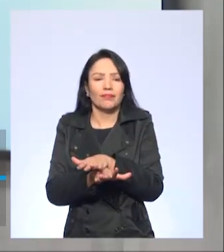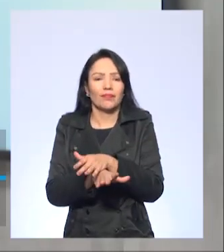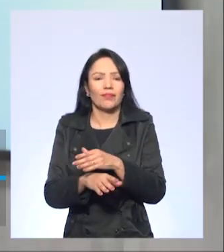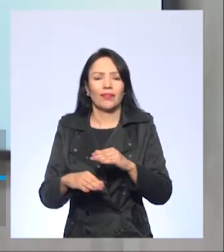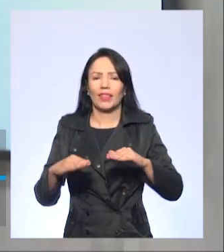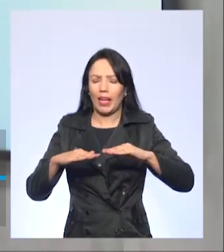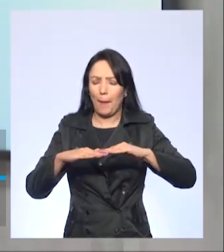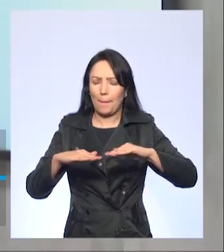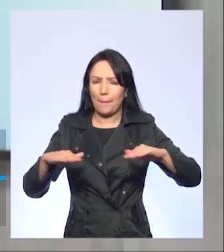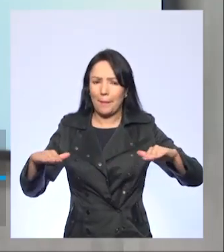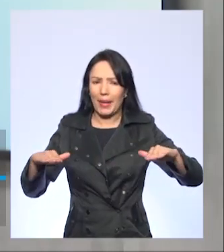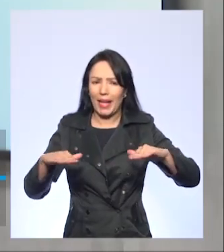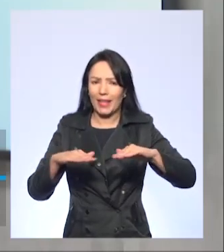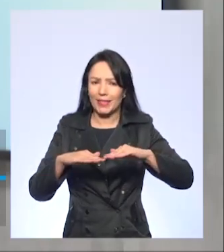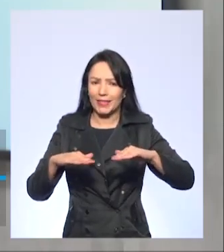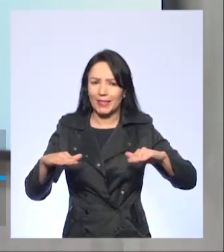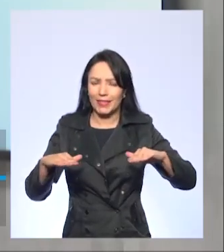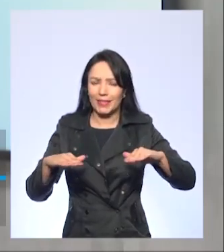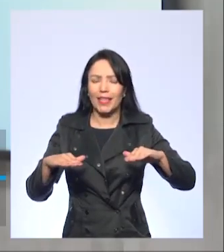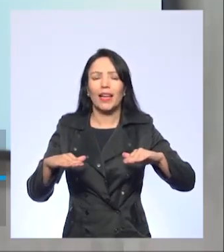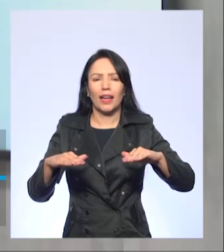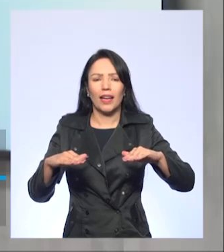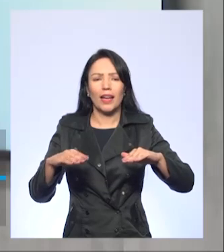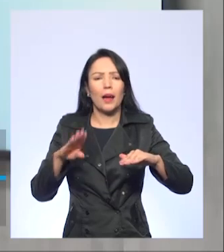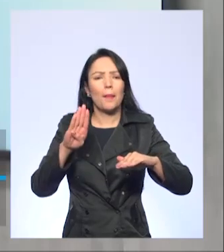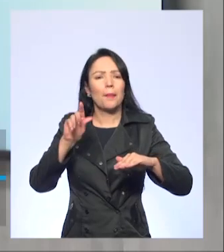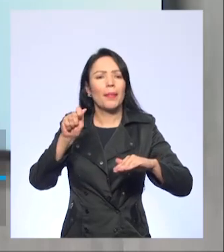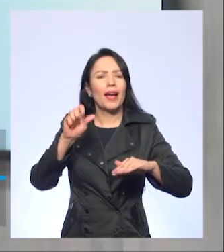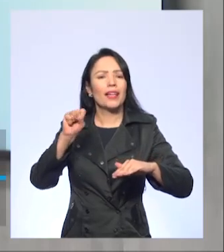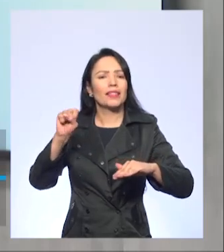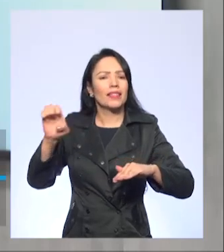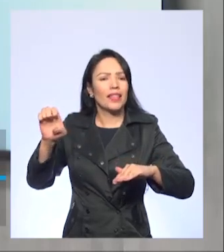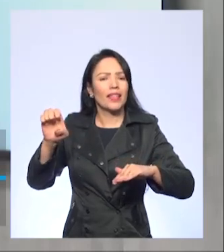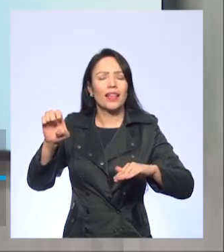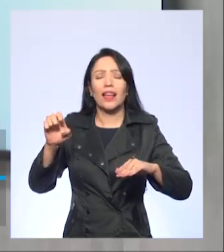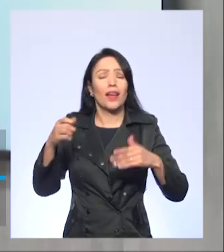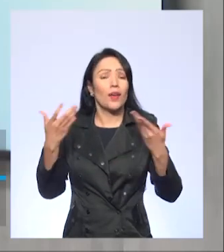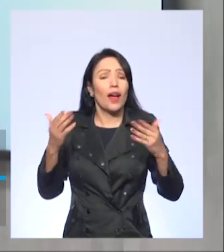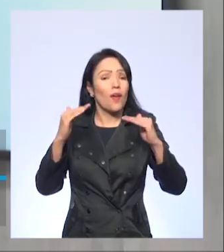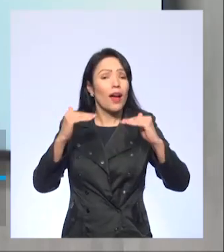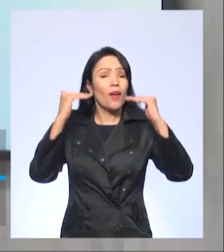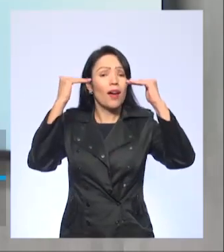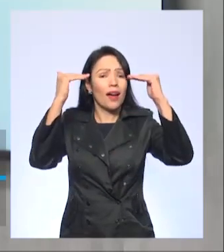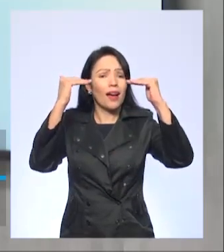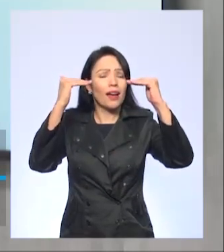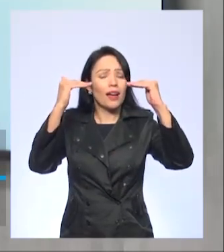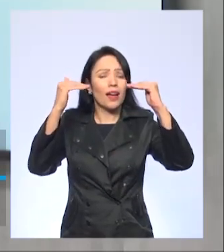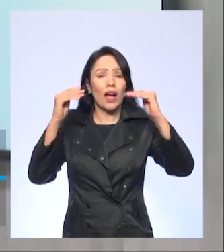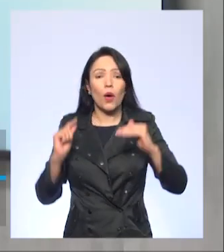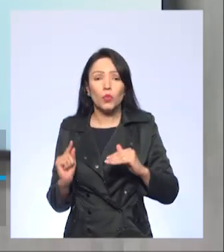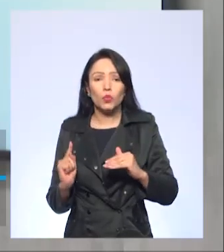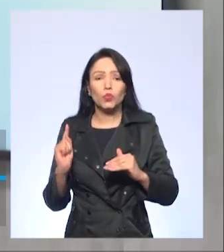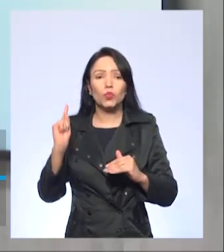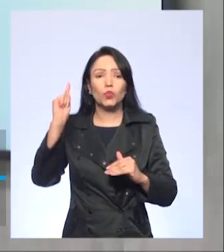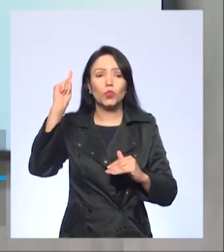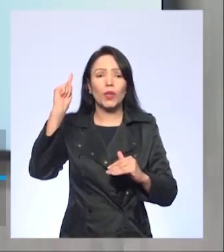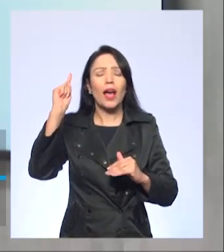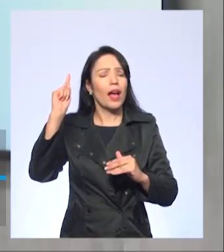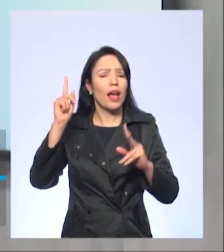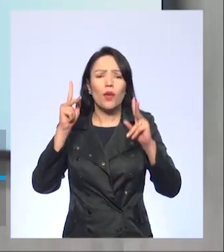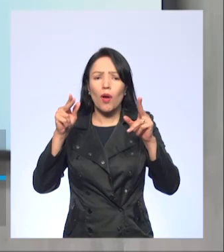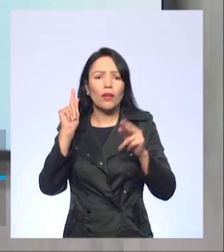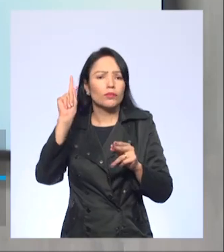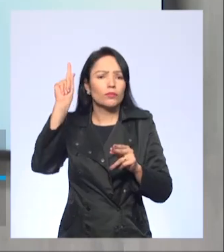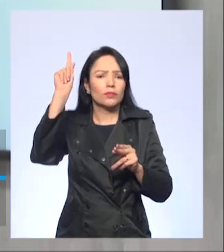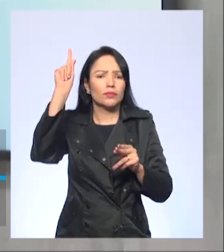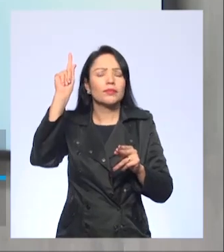base do grandão está para, a base do pequenininho assim como, a altura do grandão está para, a altura do pequenininho assim